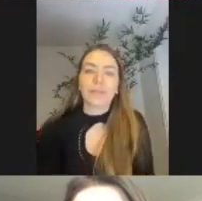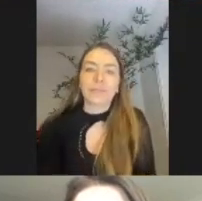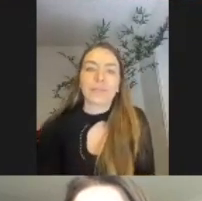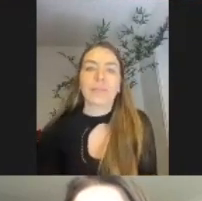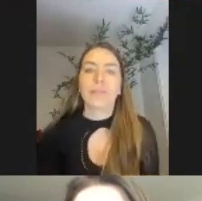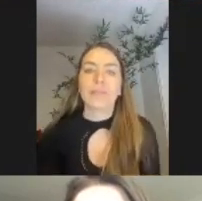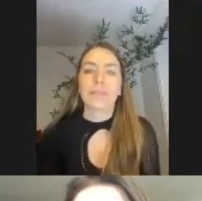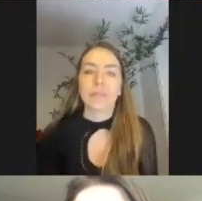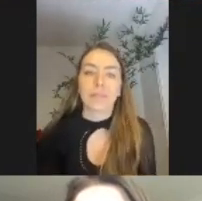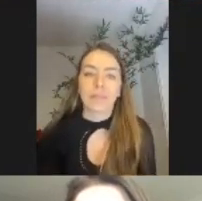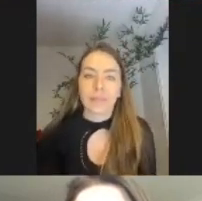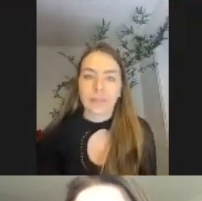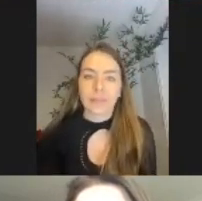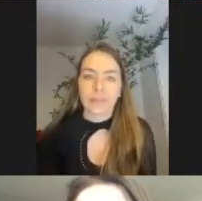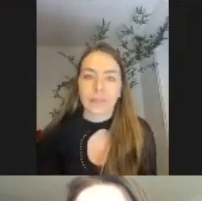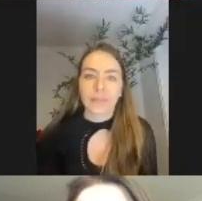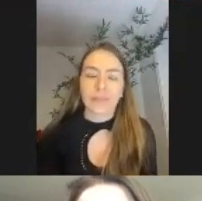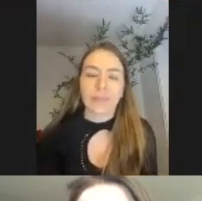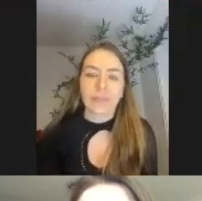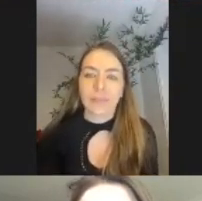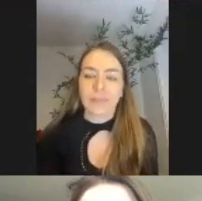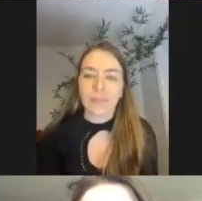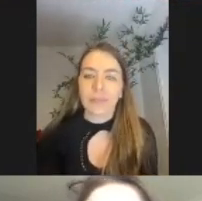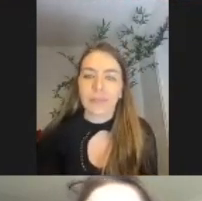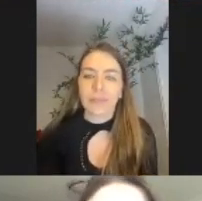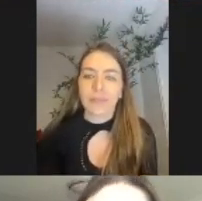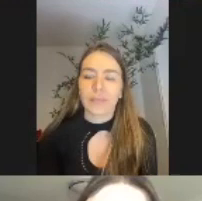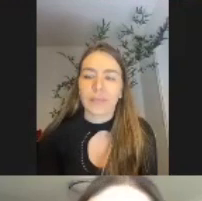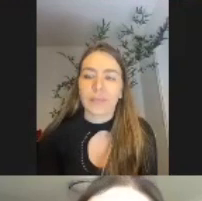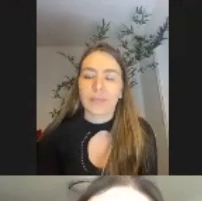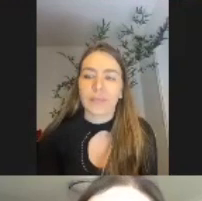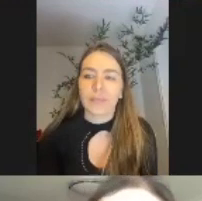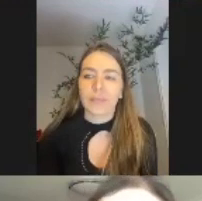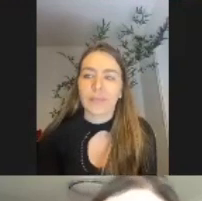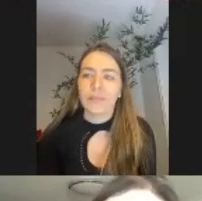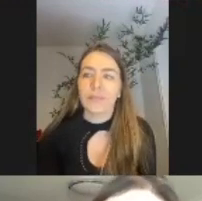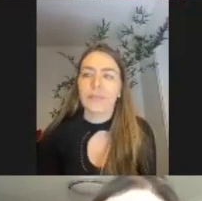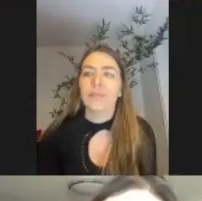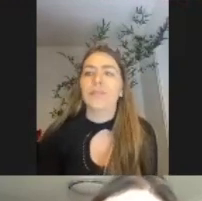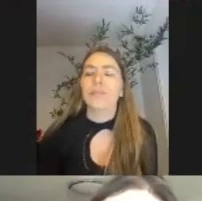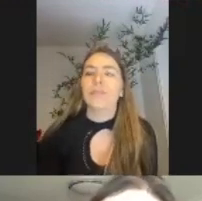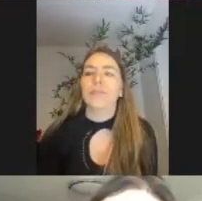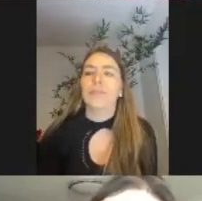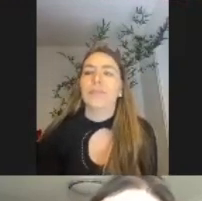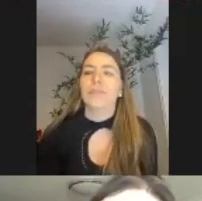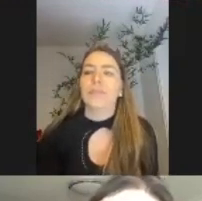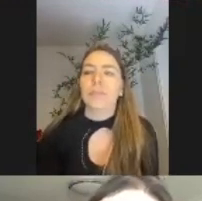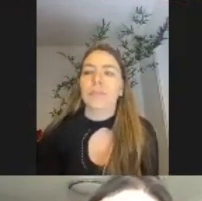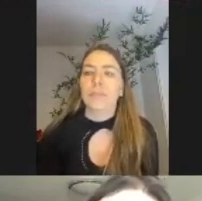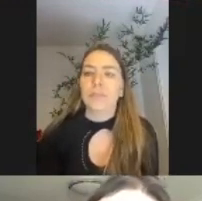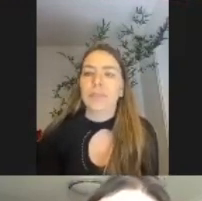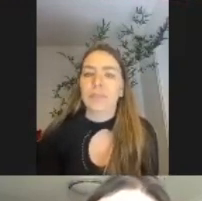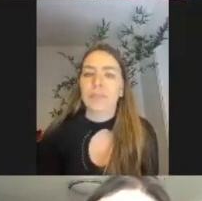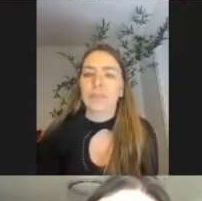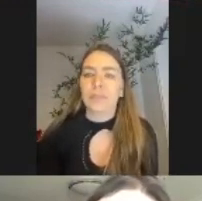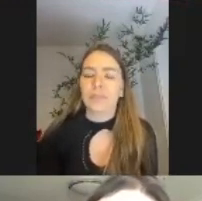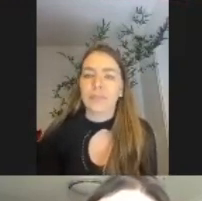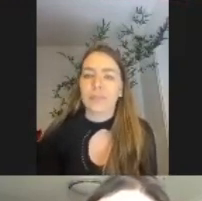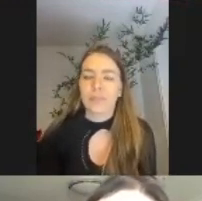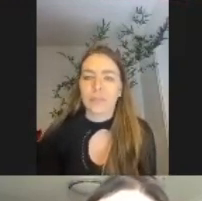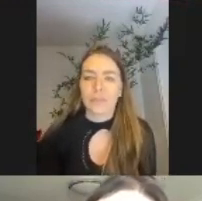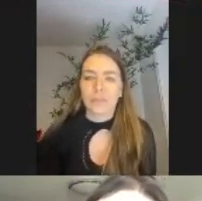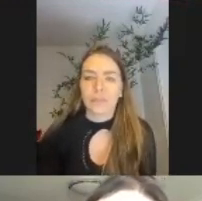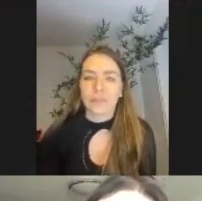por exemplo, digamos que você tem lá um perfil low carb e você tem lá, por exemplo, um kit aniversário. Então, você vai